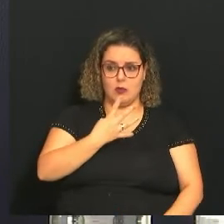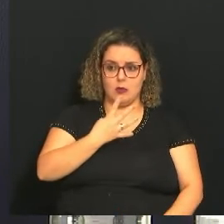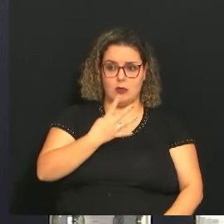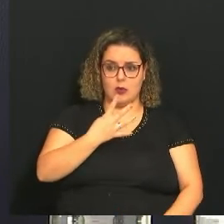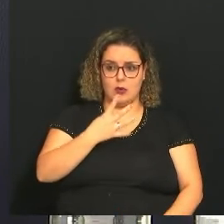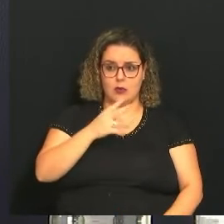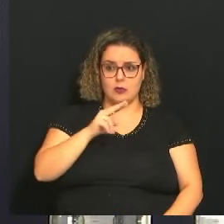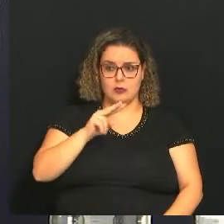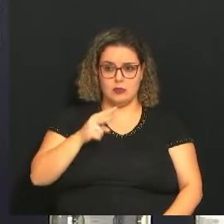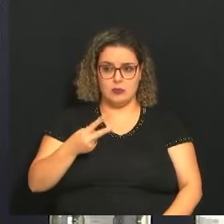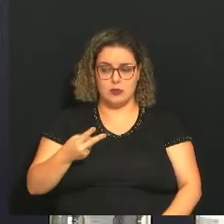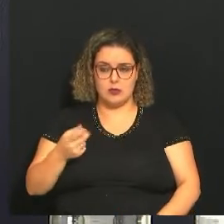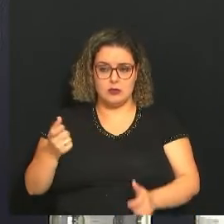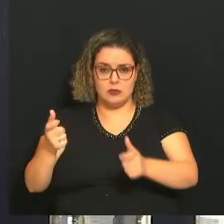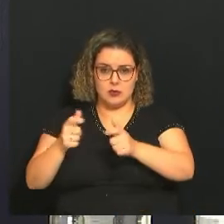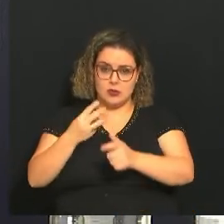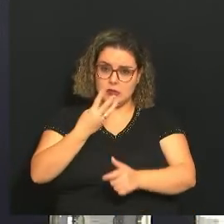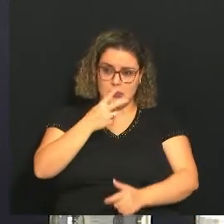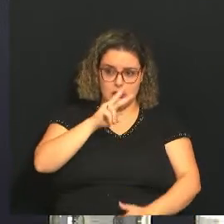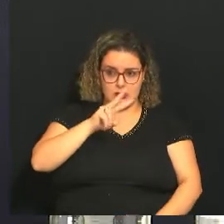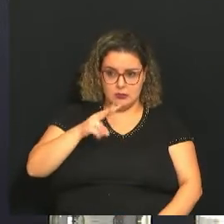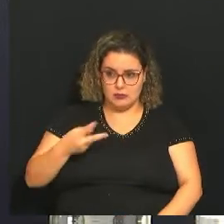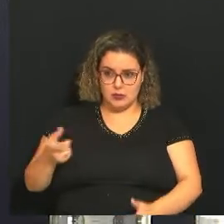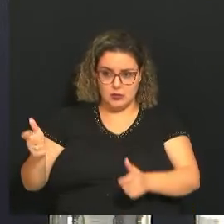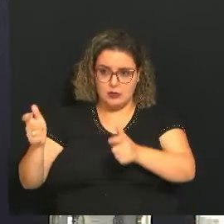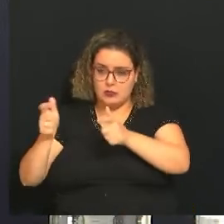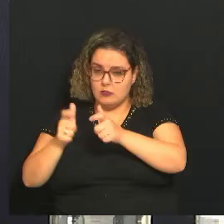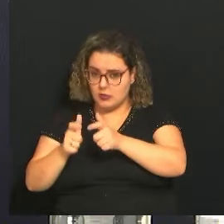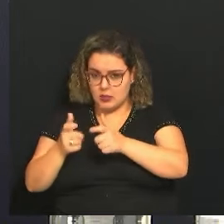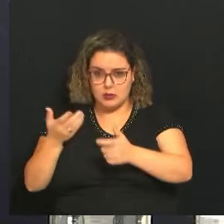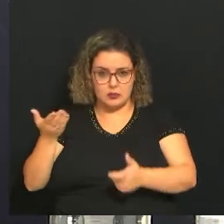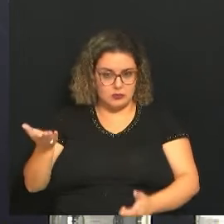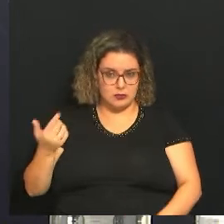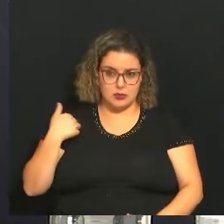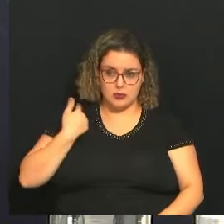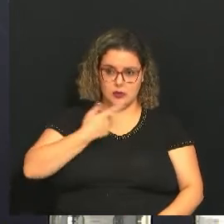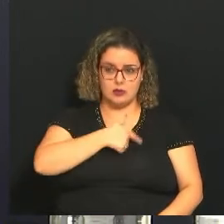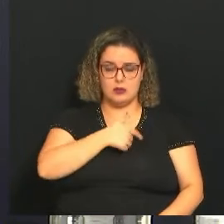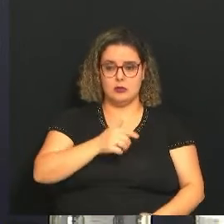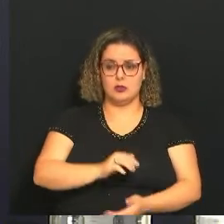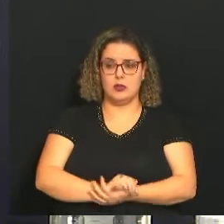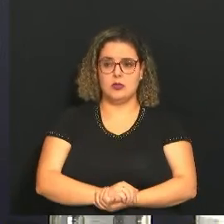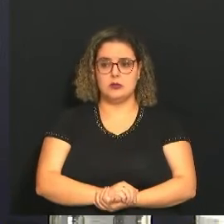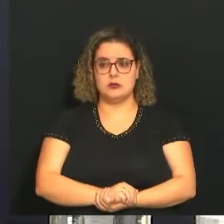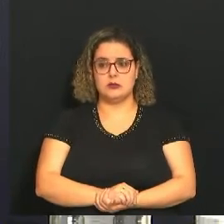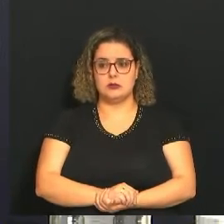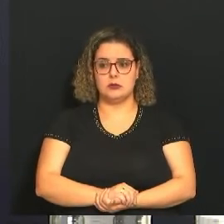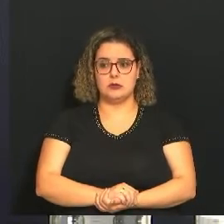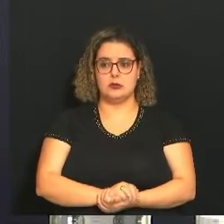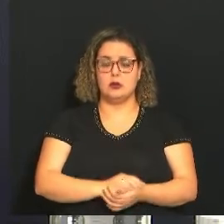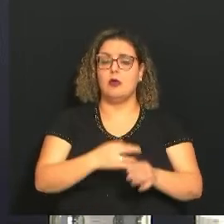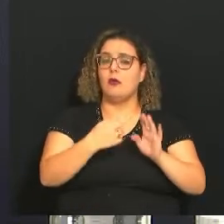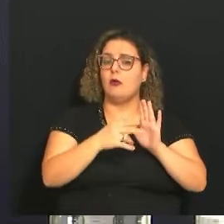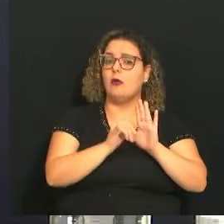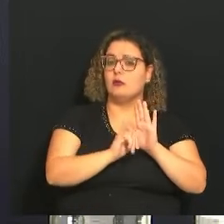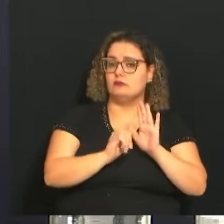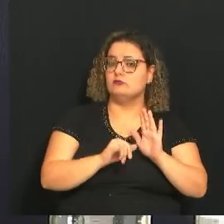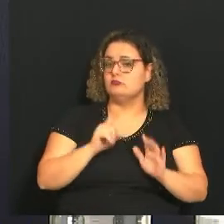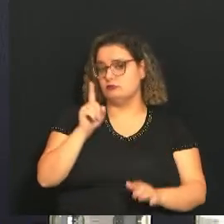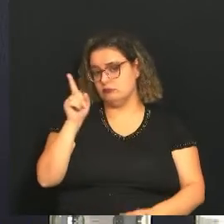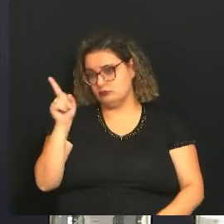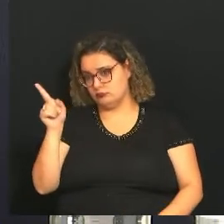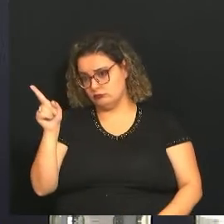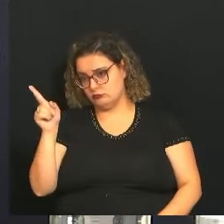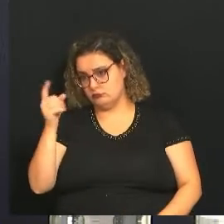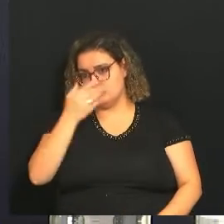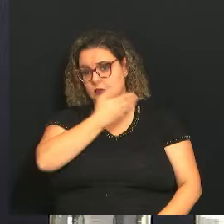que a nossa, 3 vezes menor que a nossa, tem. E ali, o relato que eu tenho recebido de lá, inclusive, é um servidor